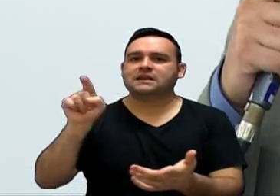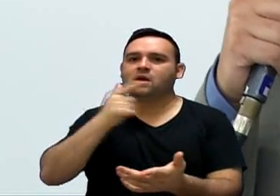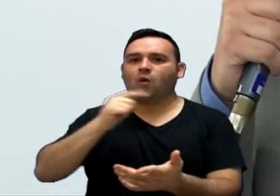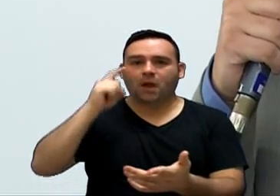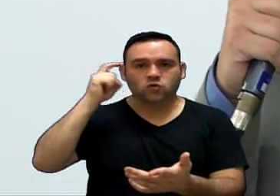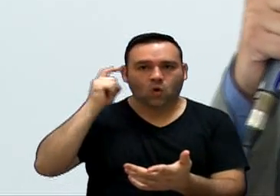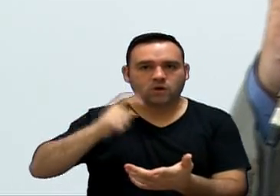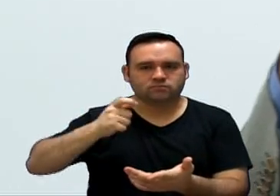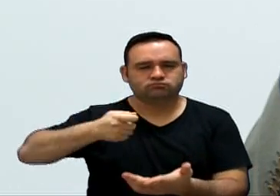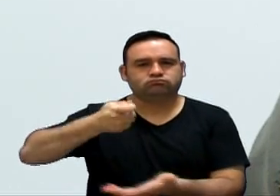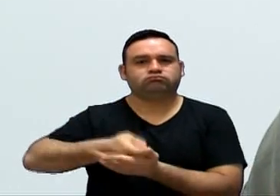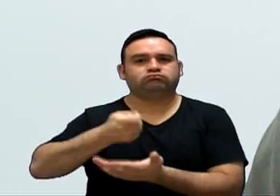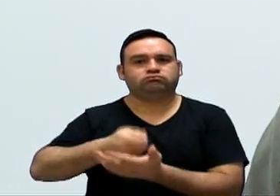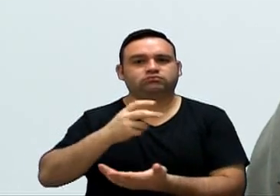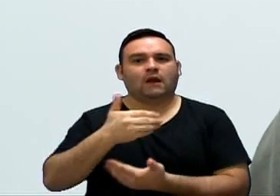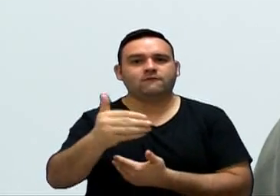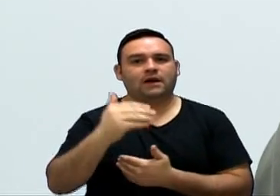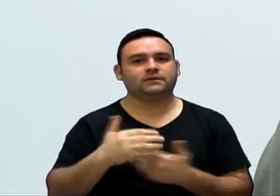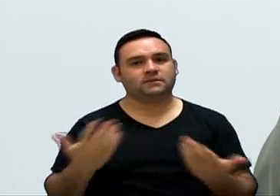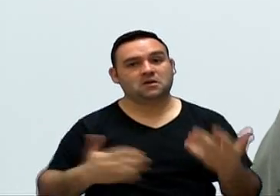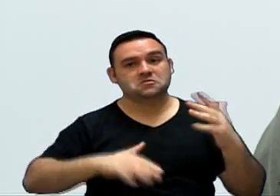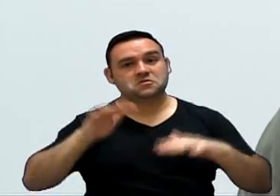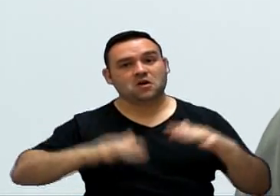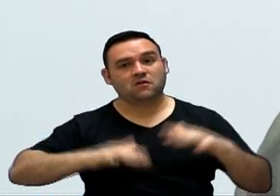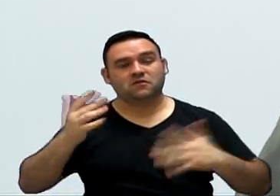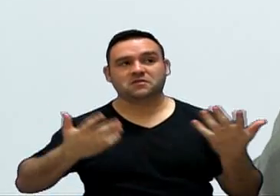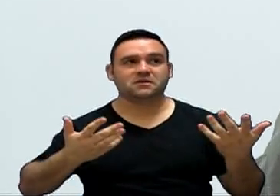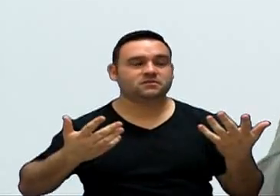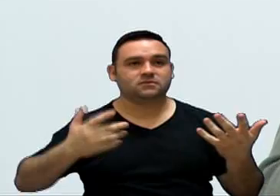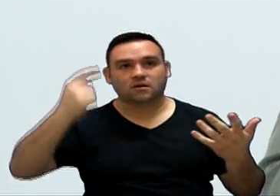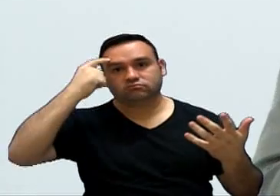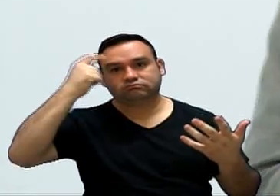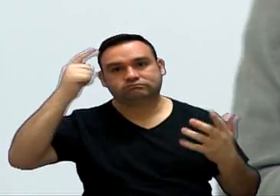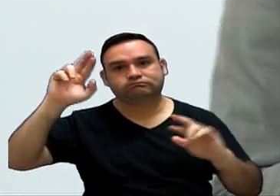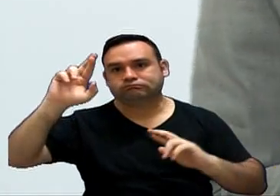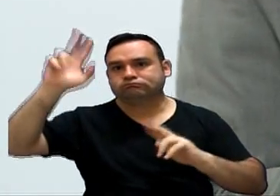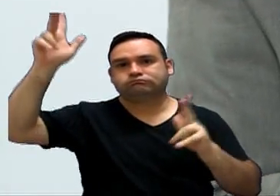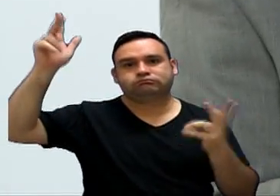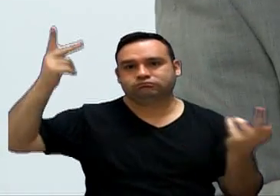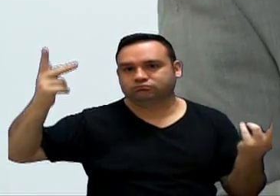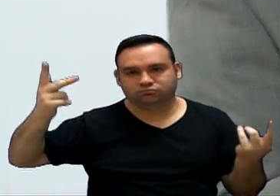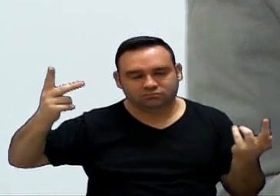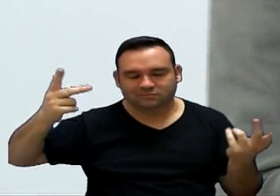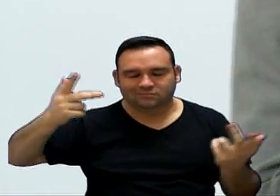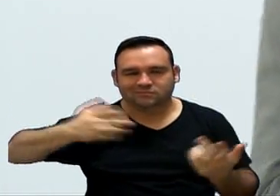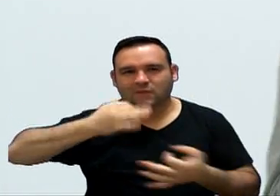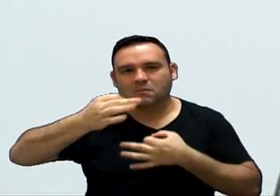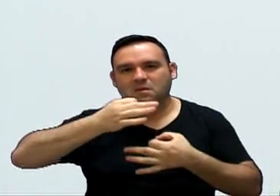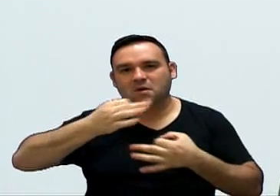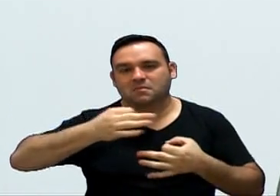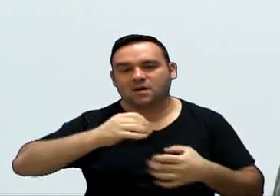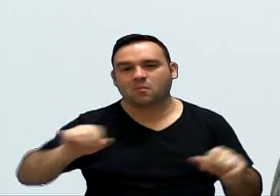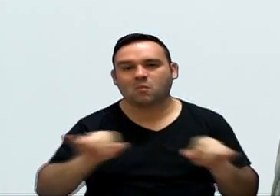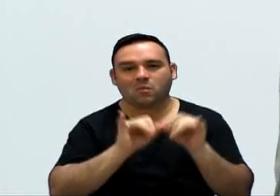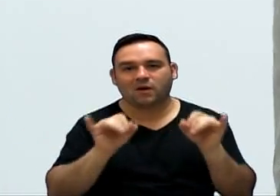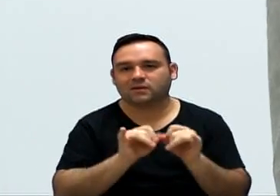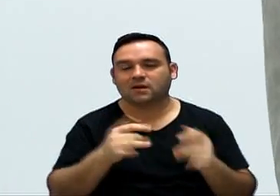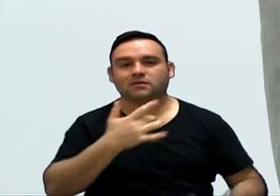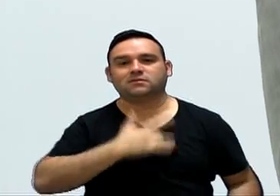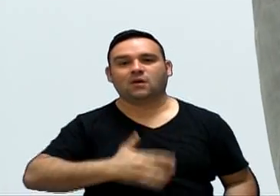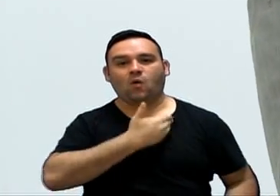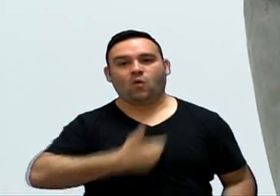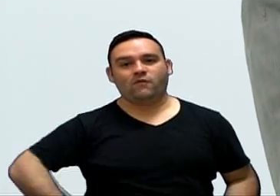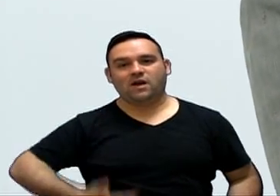obrigar. Então, talvez ele deve estar em Marte, algum mundo, um mundo paralelo ao nosso, para ele estar falando isso, tá bom? Pena, né, que temos um